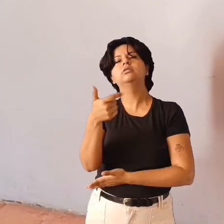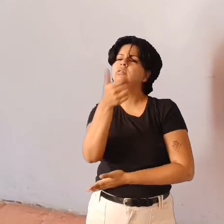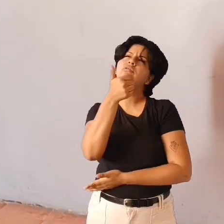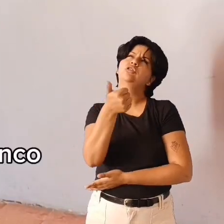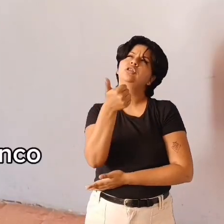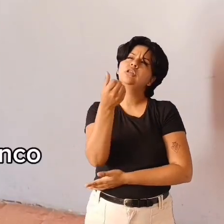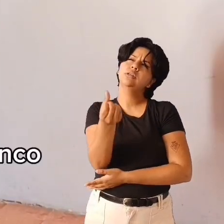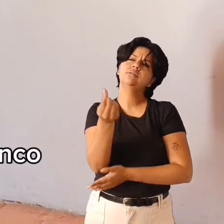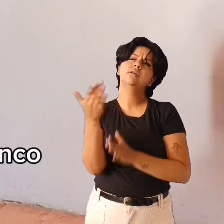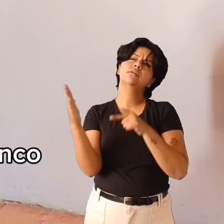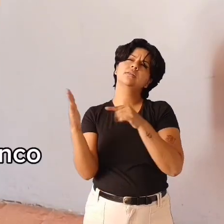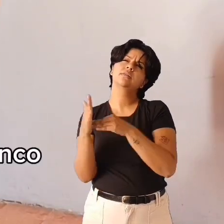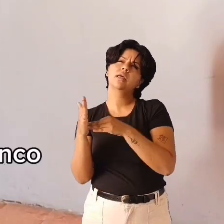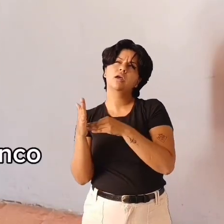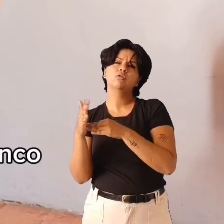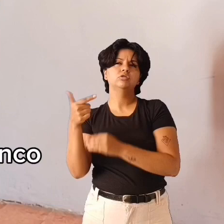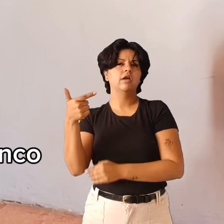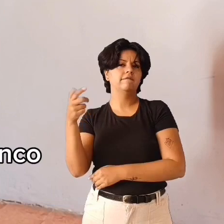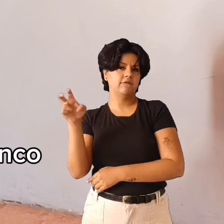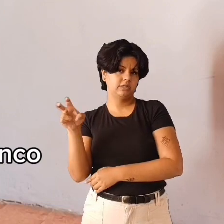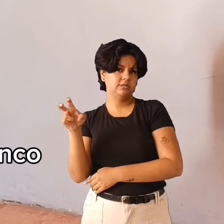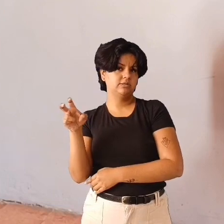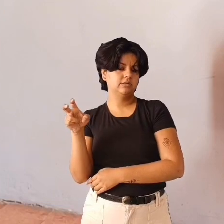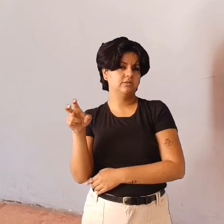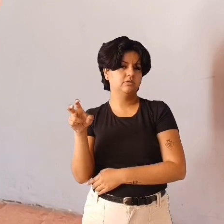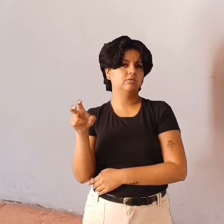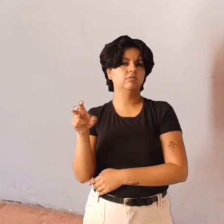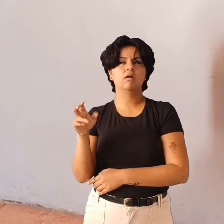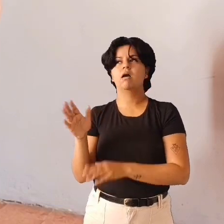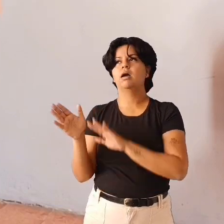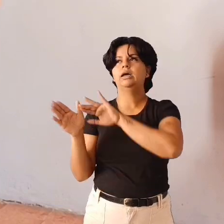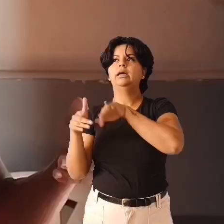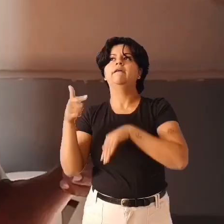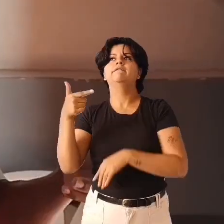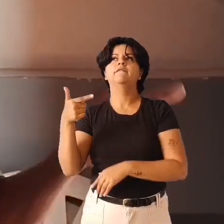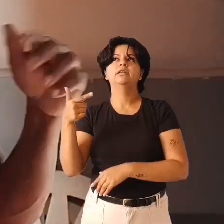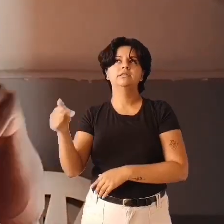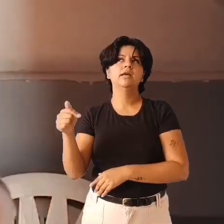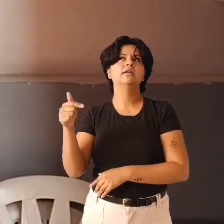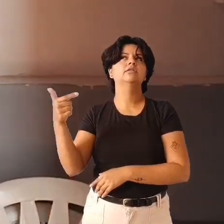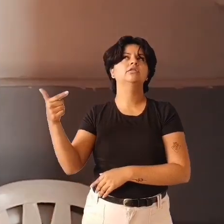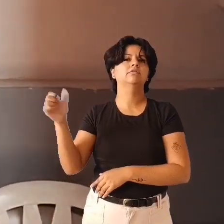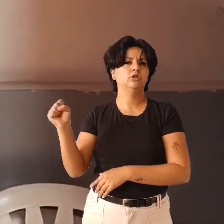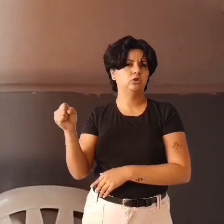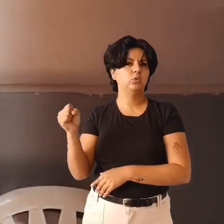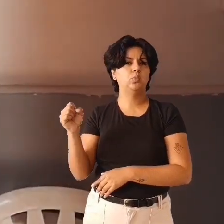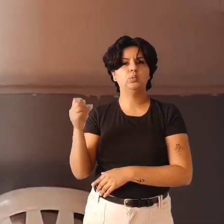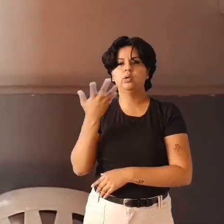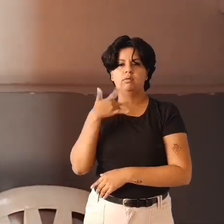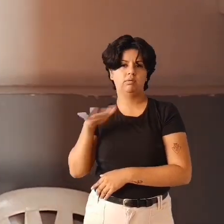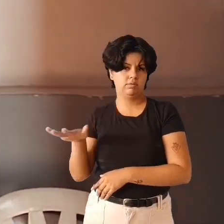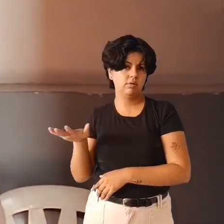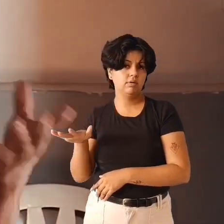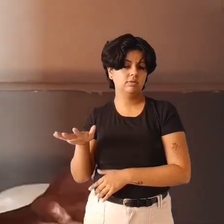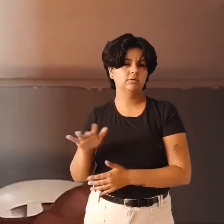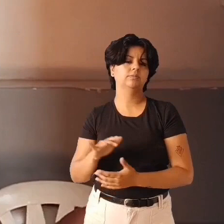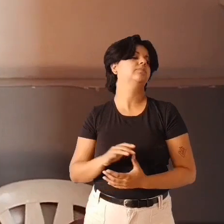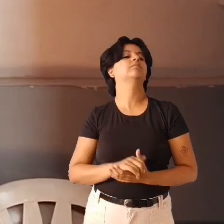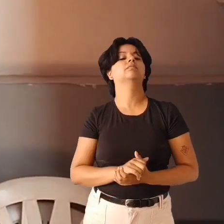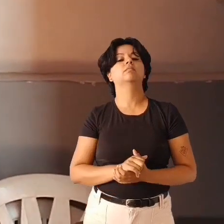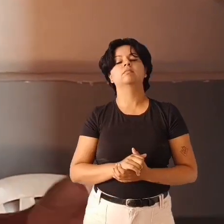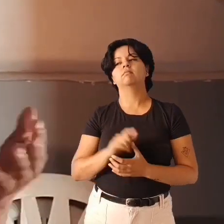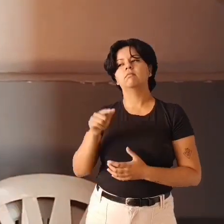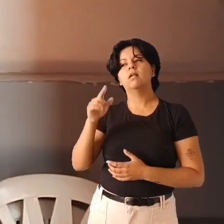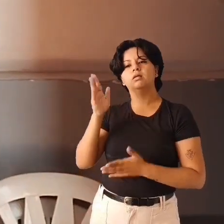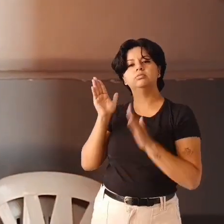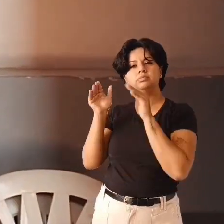20, no dia 16, ela vai até dia 25, a dos adultos. Aí dia 27 e 28 tem a festa das crianças. É essa que